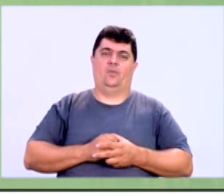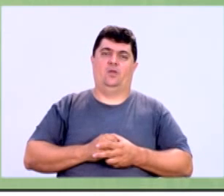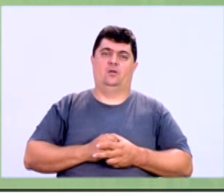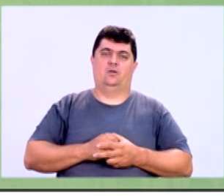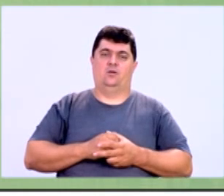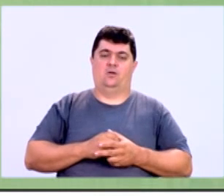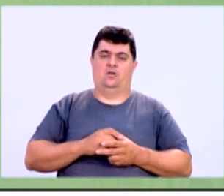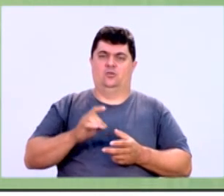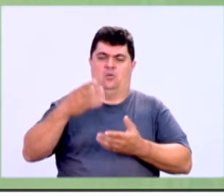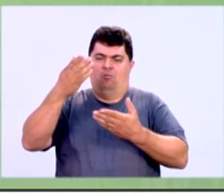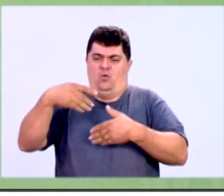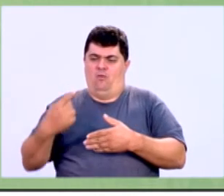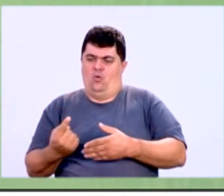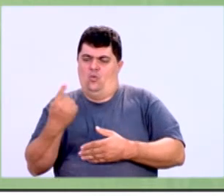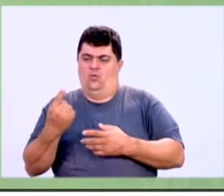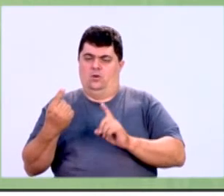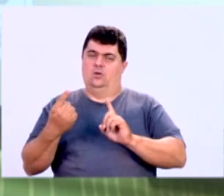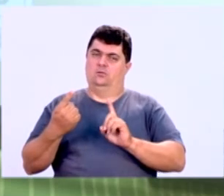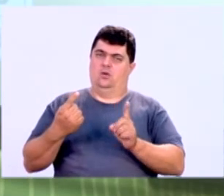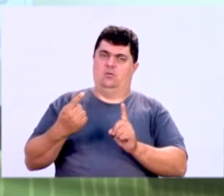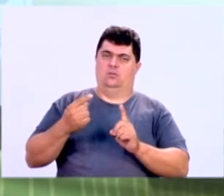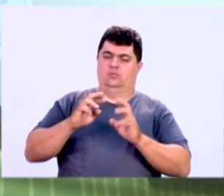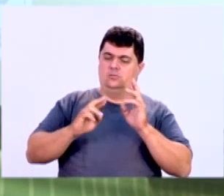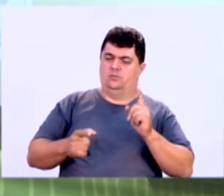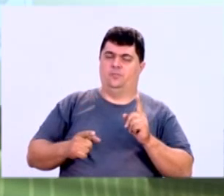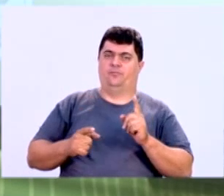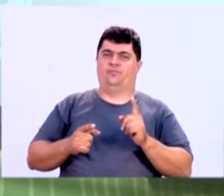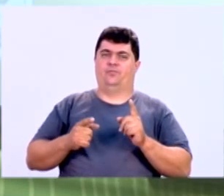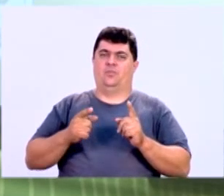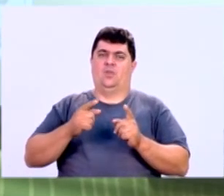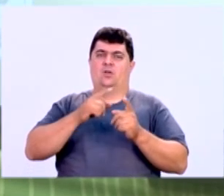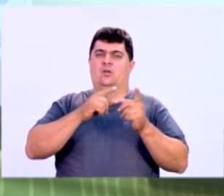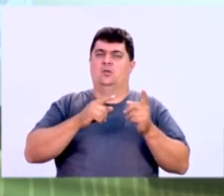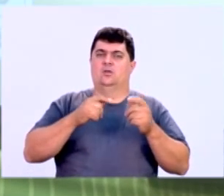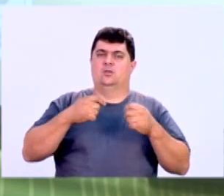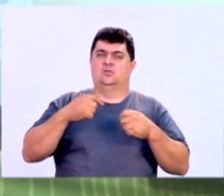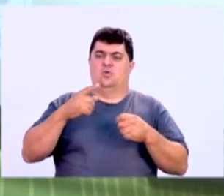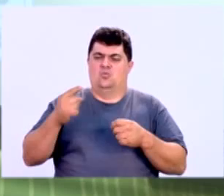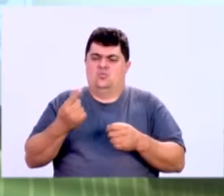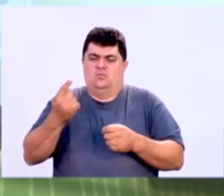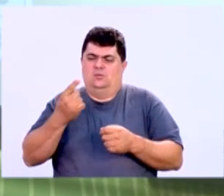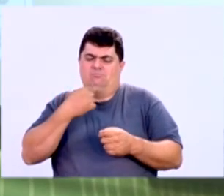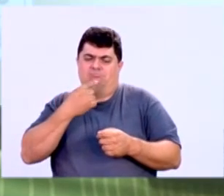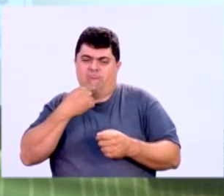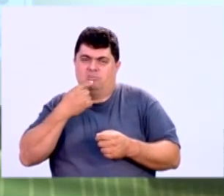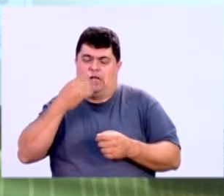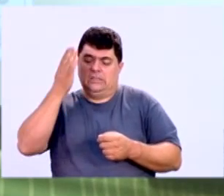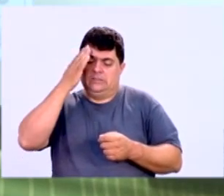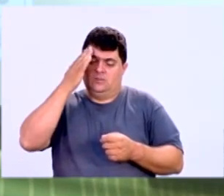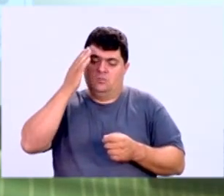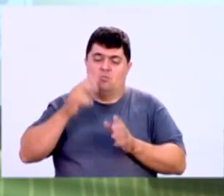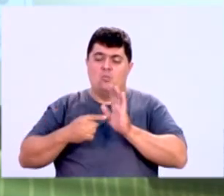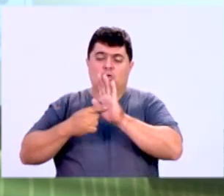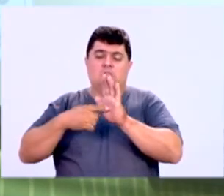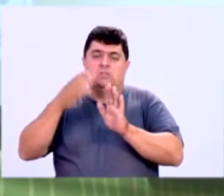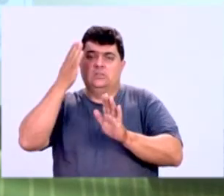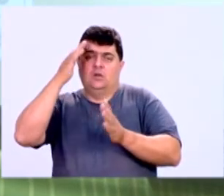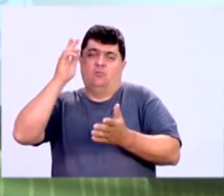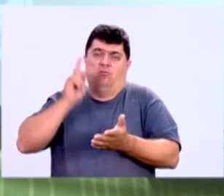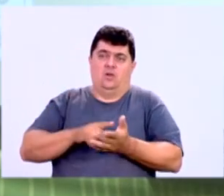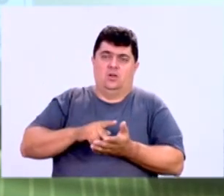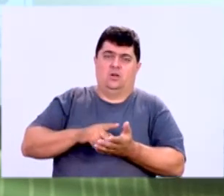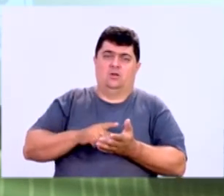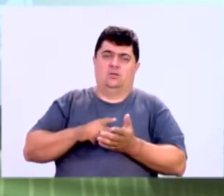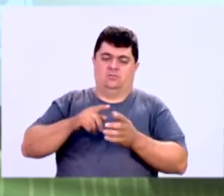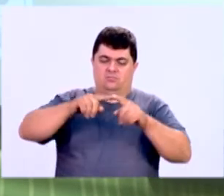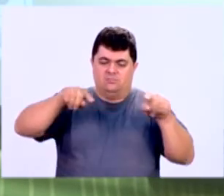uma única prova, né? E às vezes aquela única prova não é suficiente para que o aluno demonstre todo o seu conhecimento. Então, no própria sala